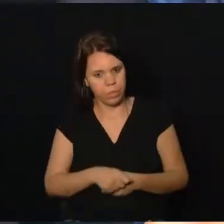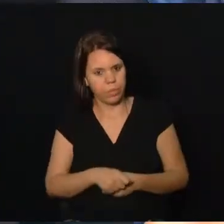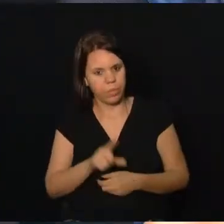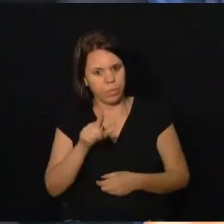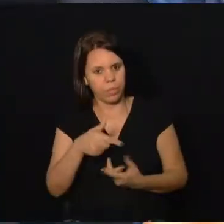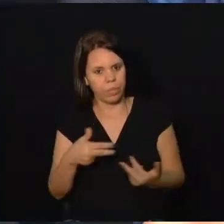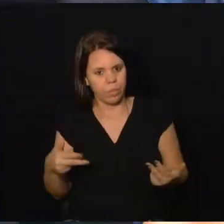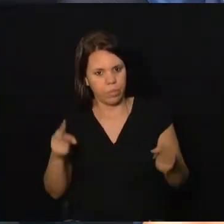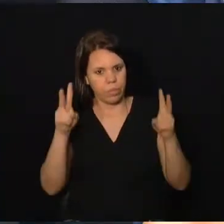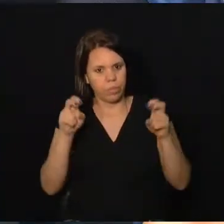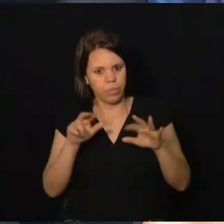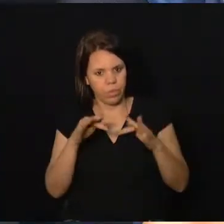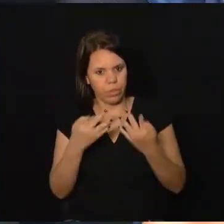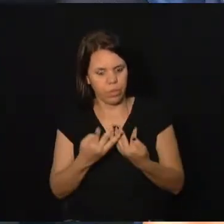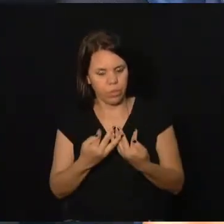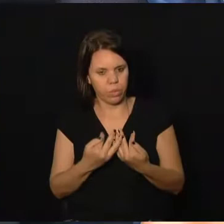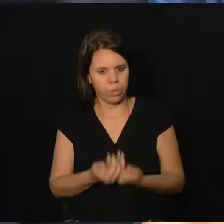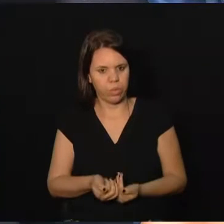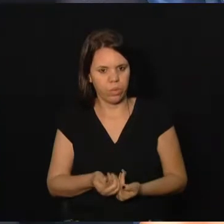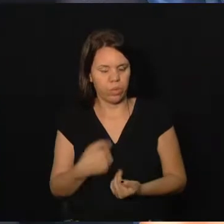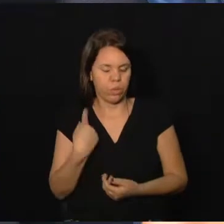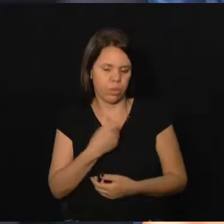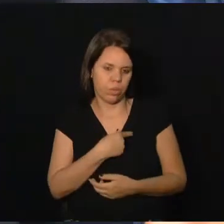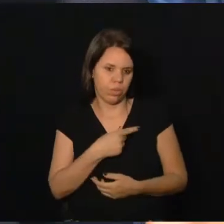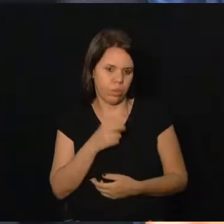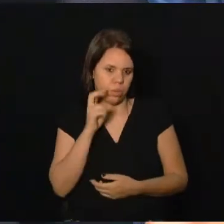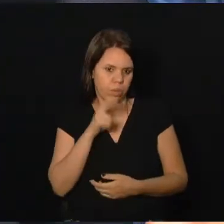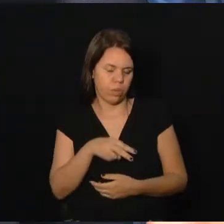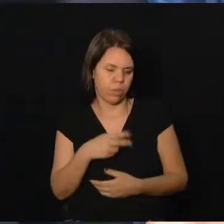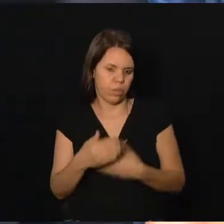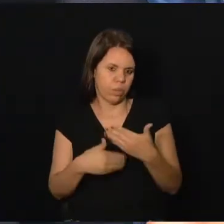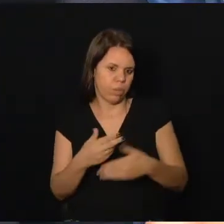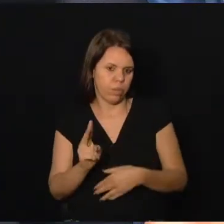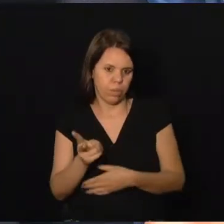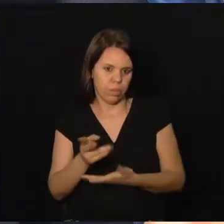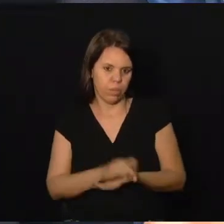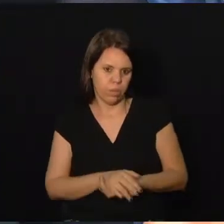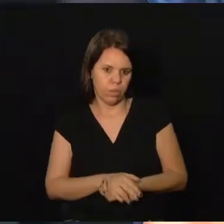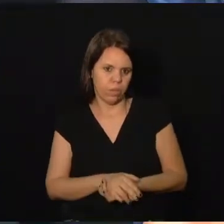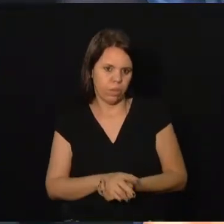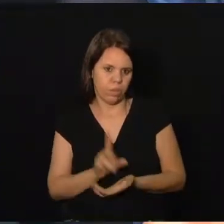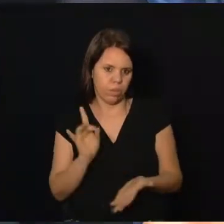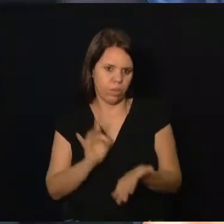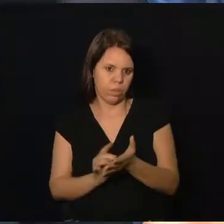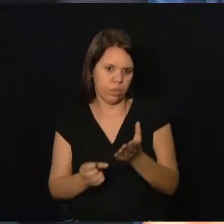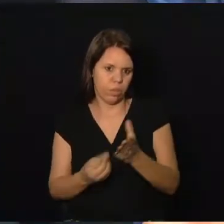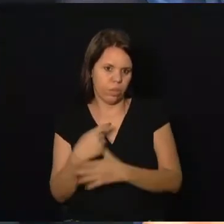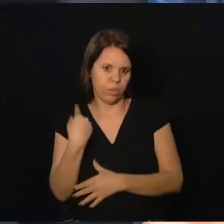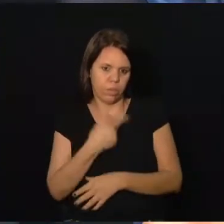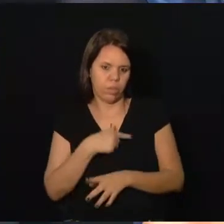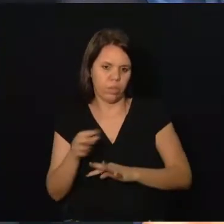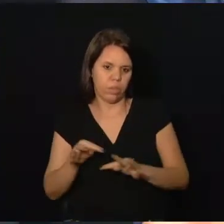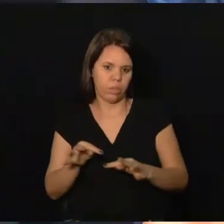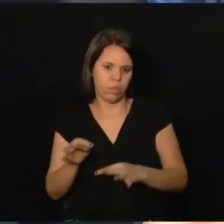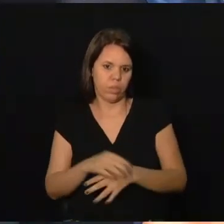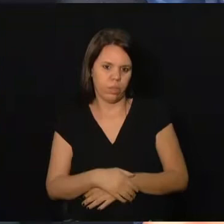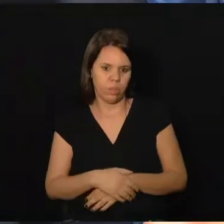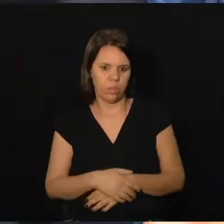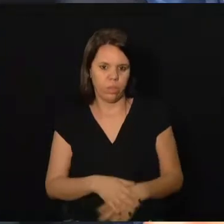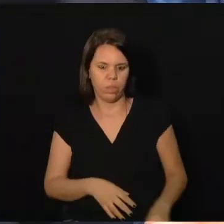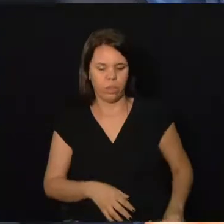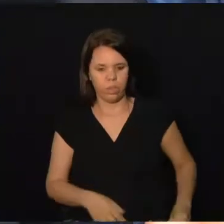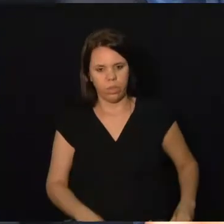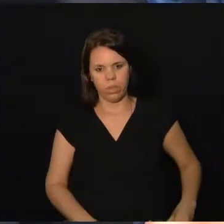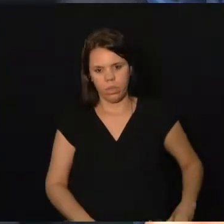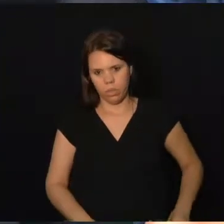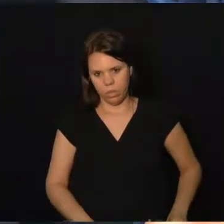caso, com essa família, com esse tipo de família que nós estamos vendo a cada esquina, né? Porque é uma realidade que nós temos que tratar, né?